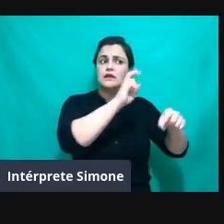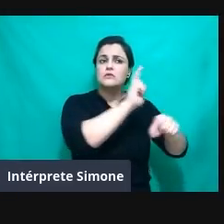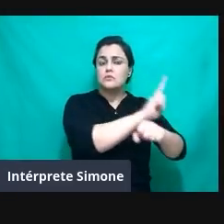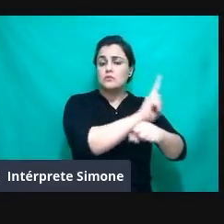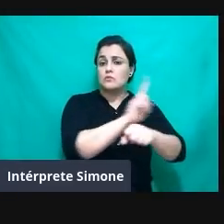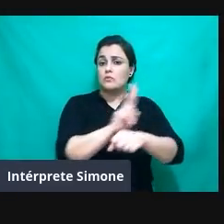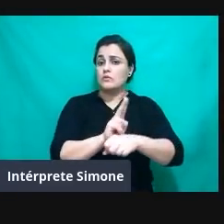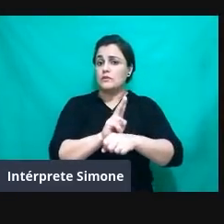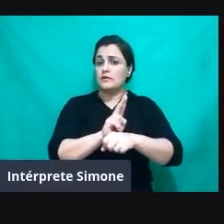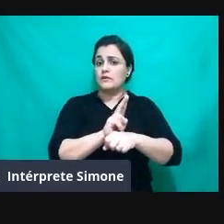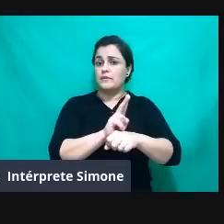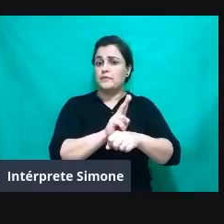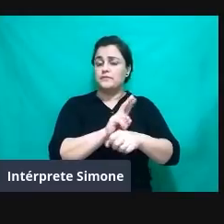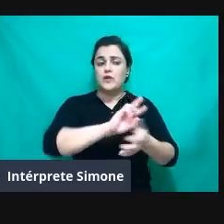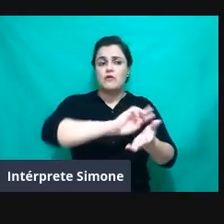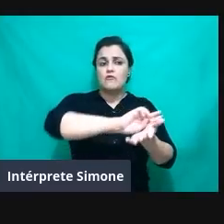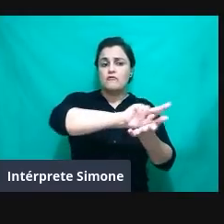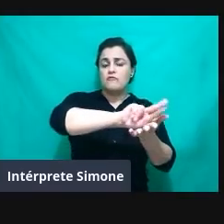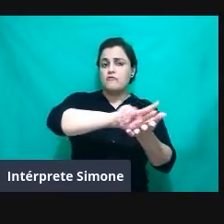para